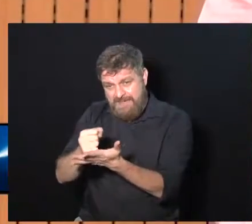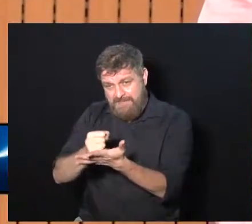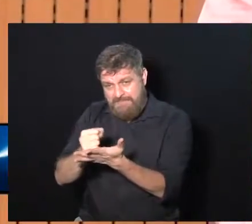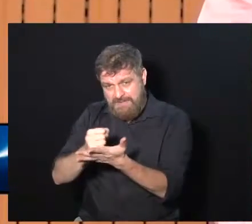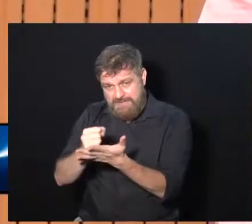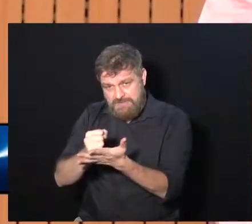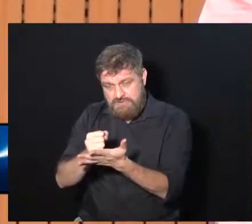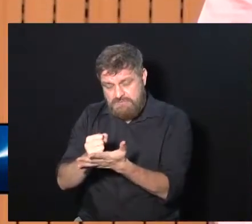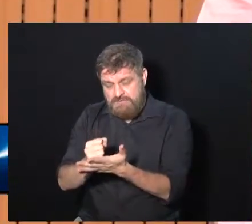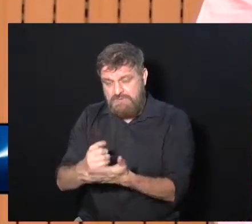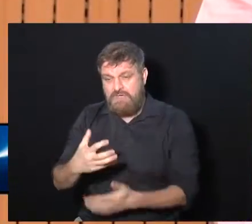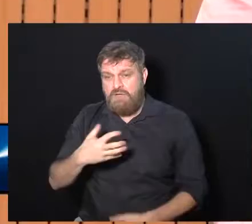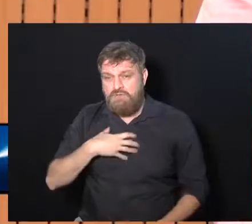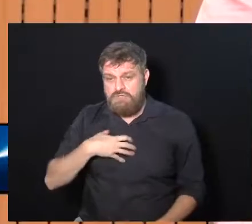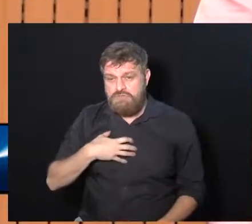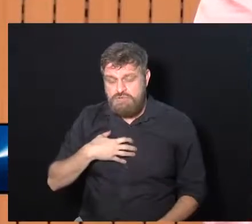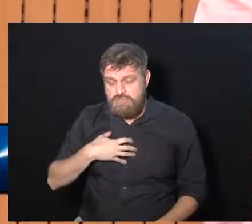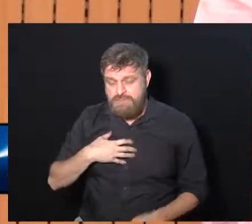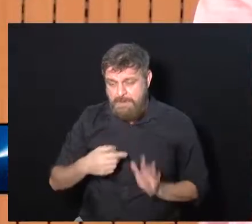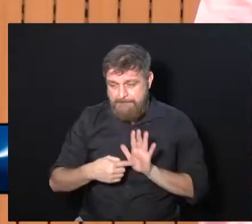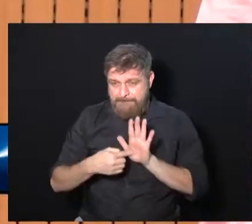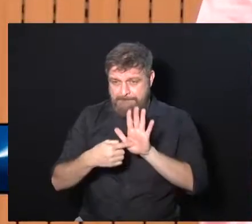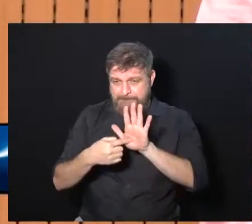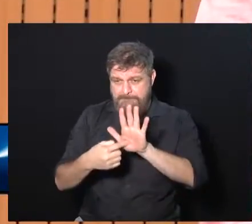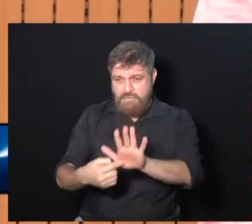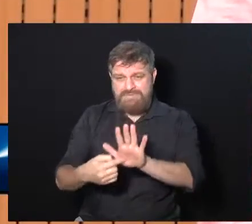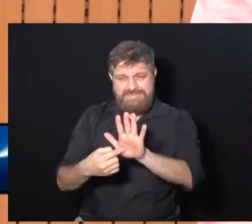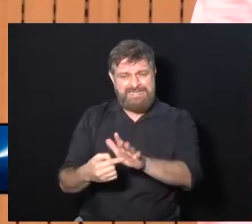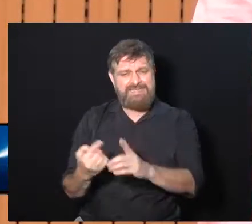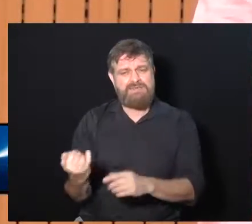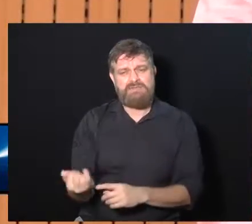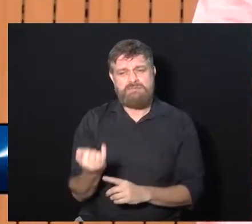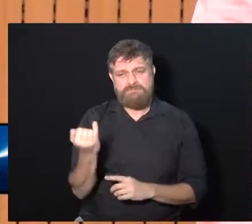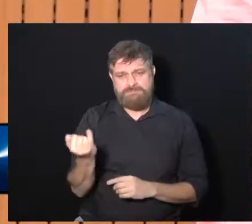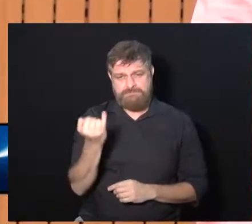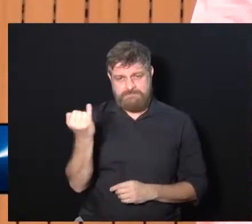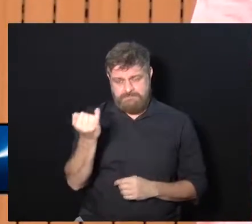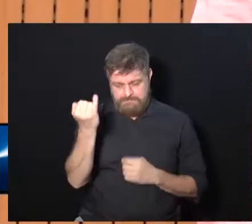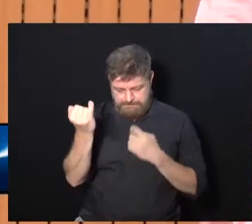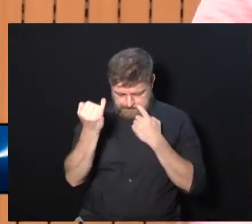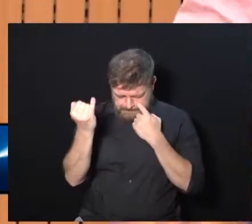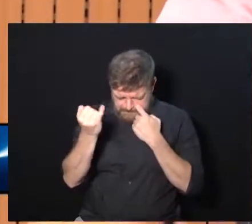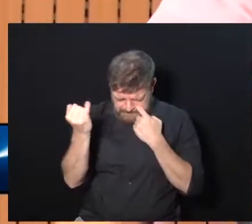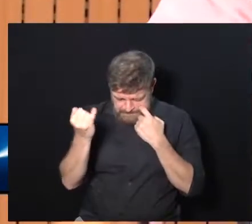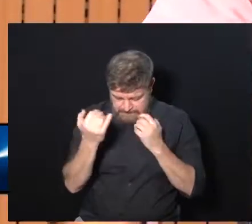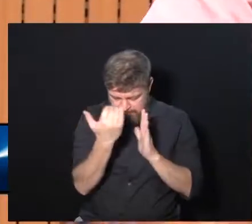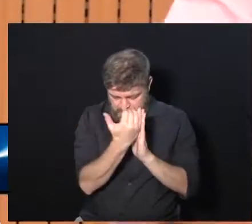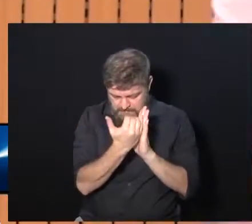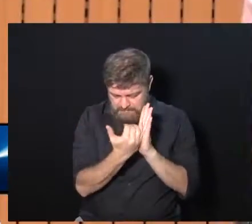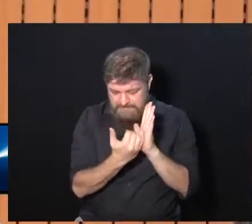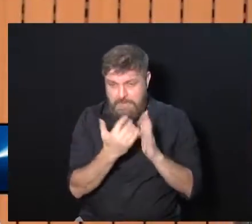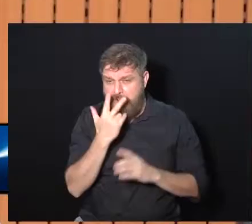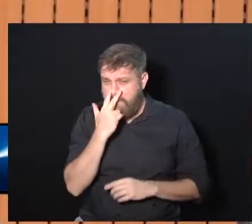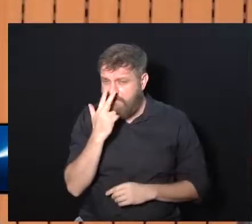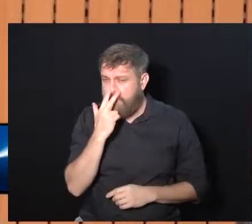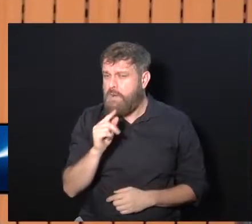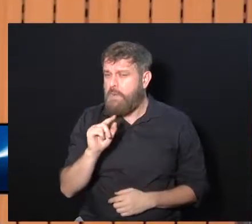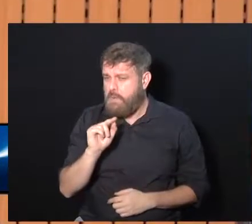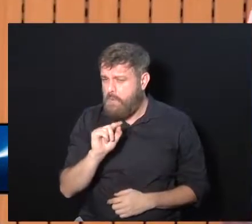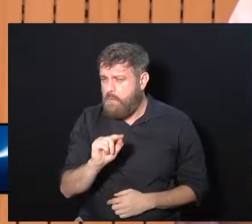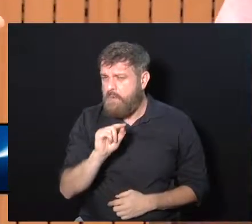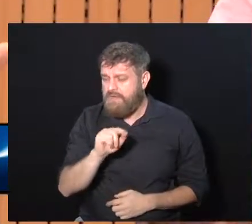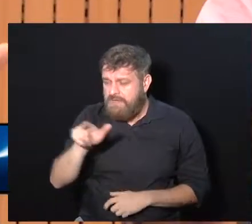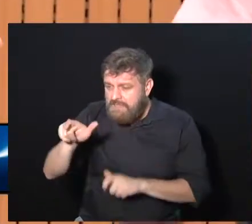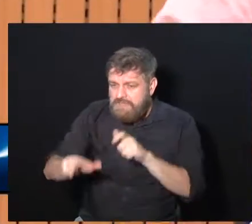de dar visibilidade e demonstrar a importância desse programa que me parece tem crescido e tem